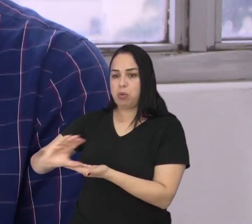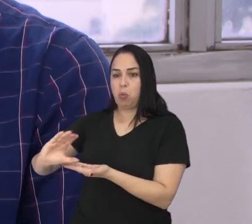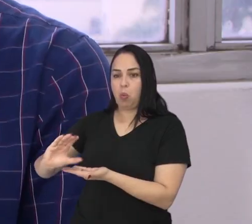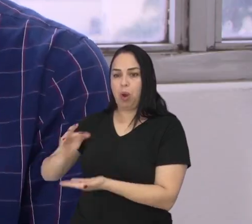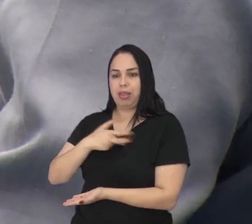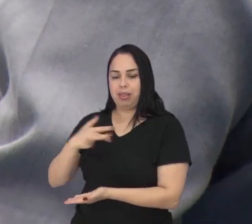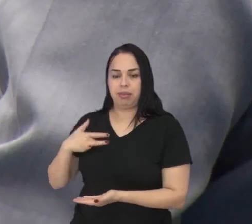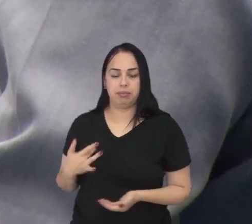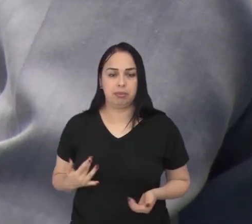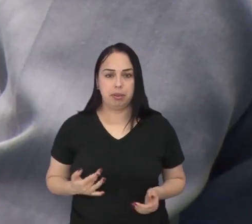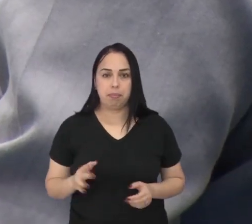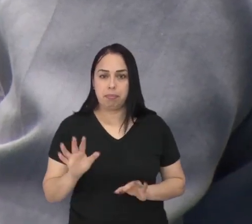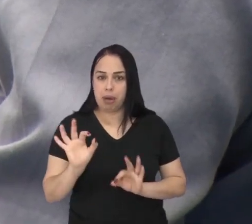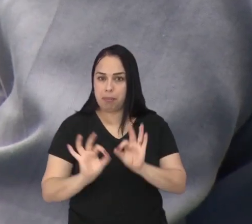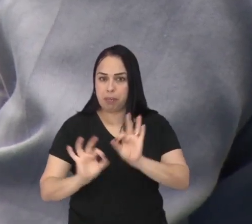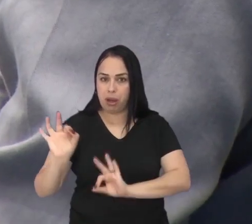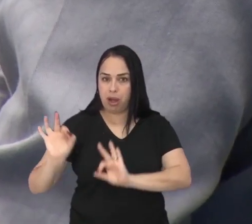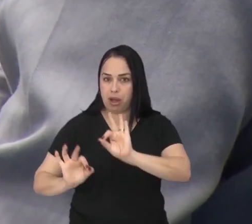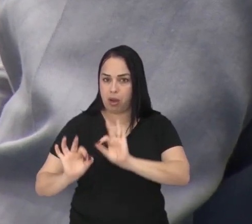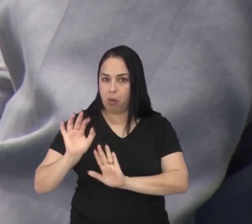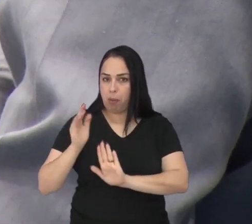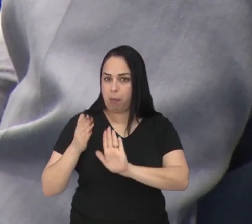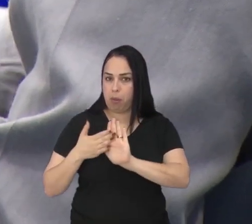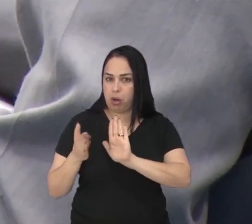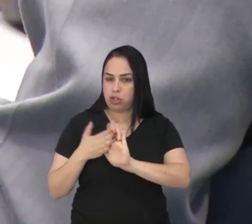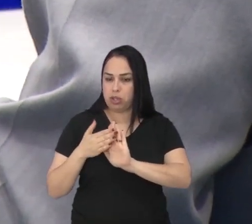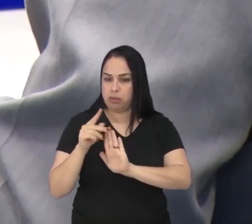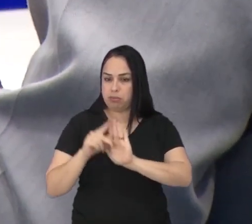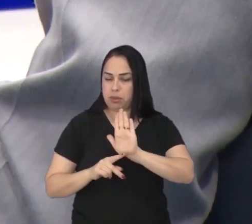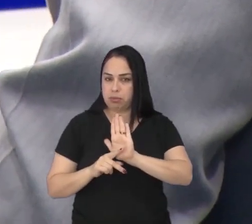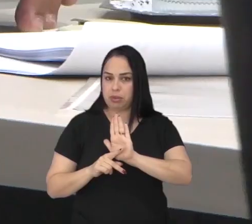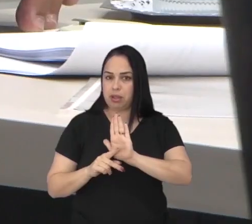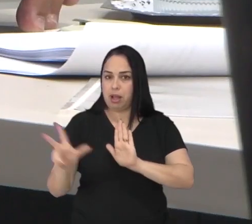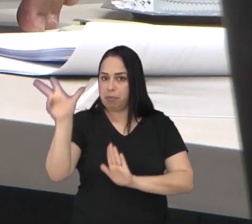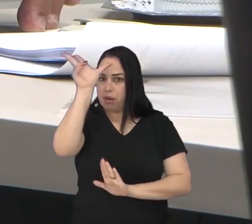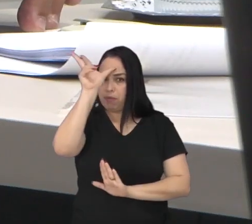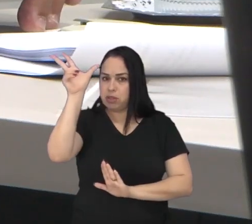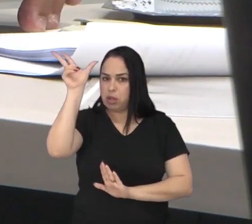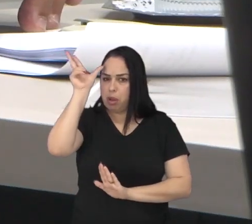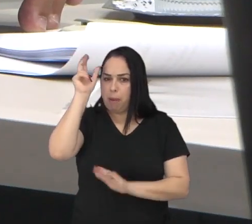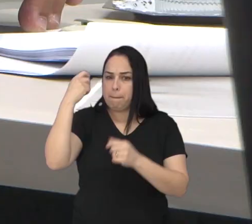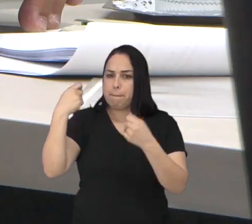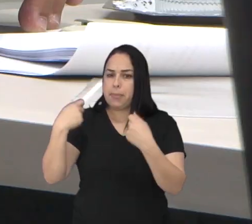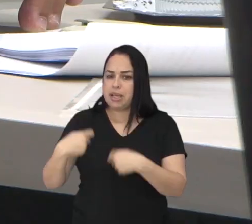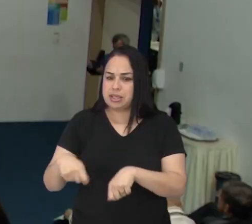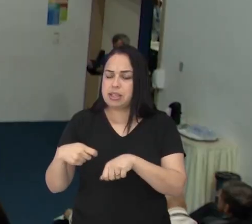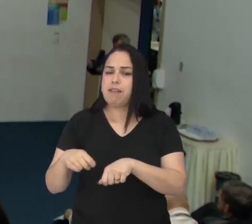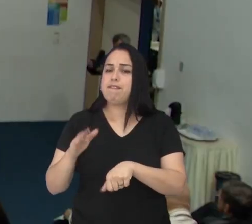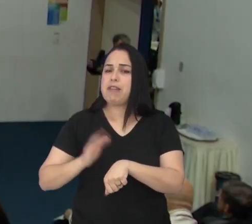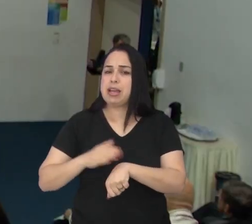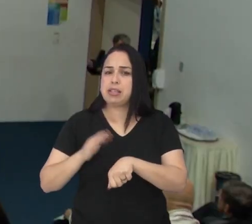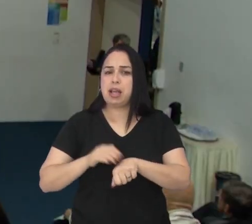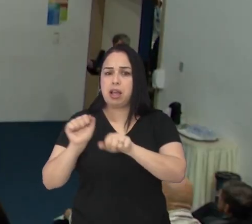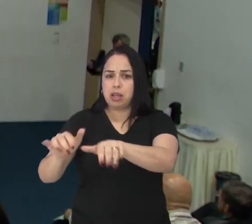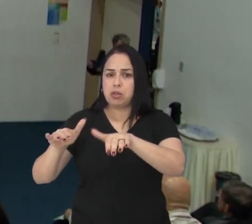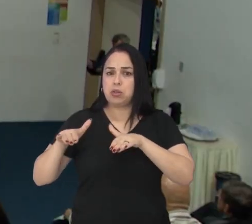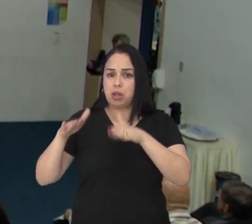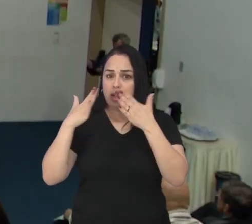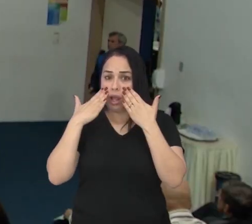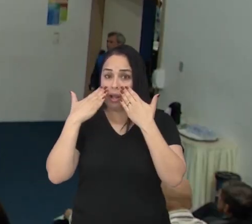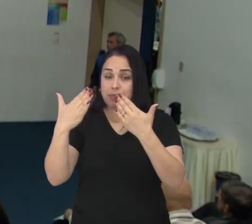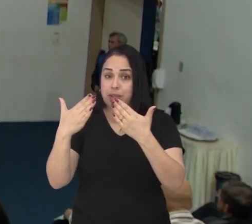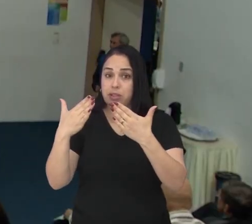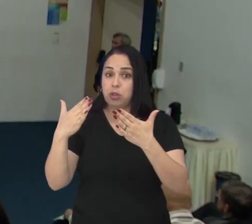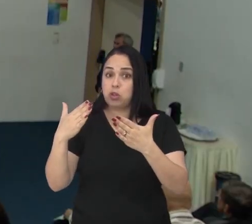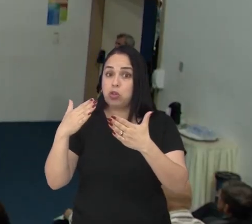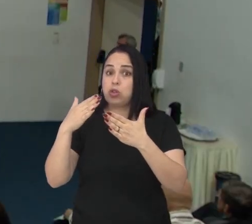1/4 com a saúde. Para a elaboração do projeto, obrigatoriamente, o poder público precisa realizar audiências